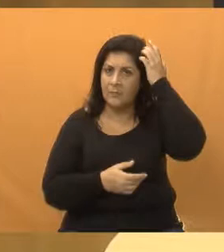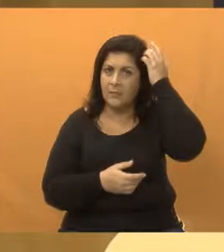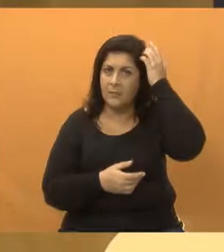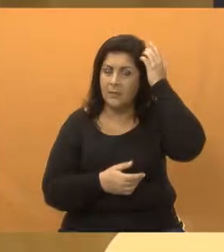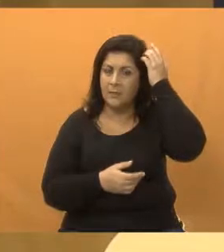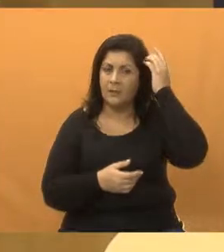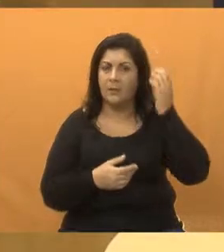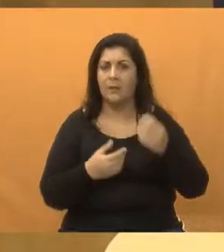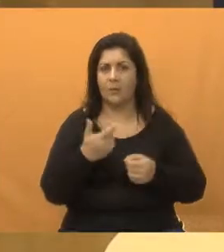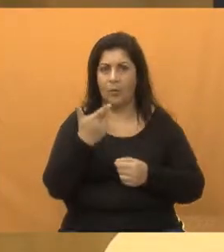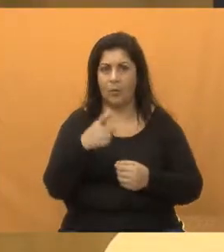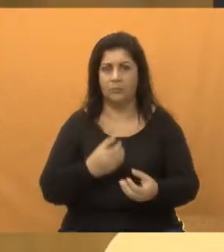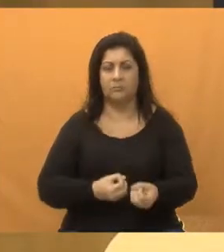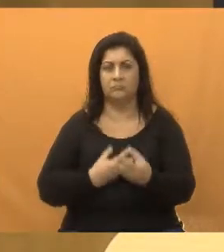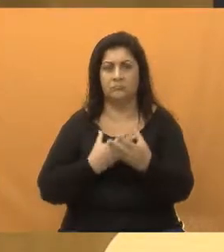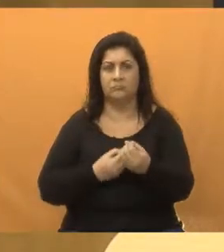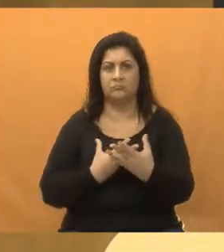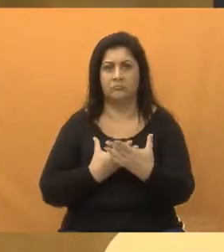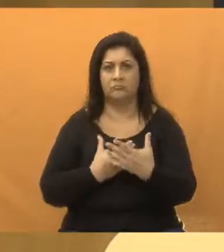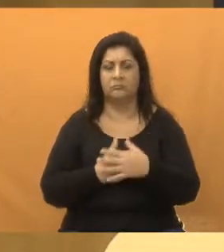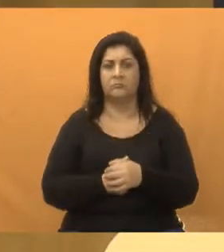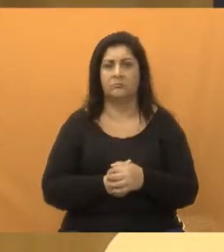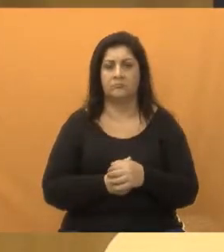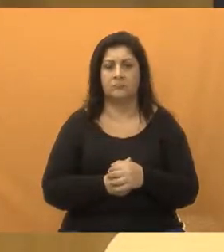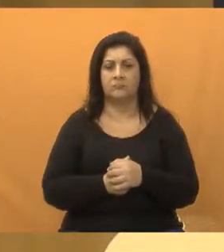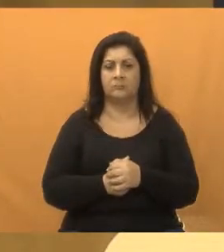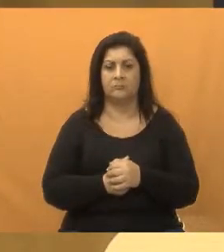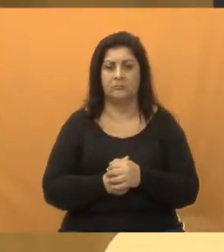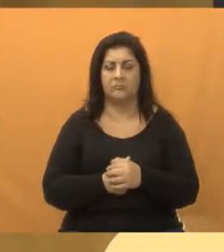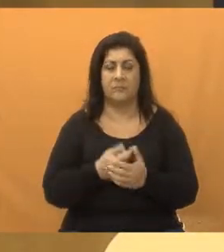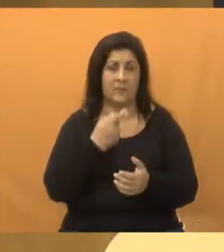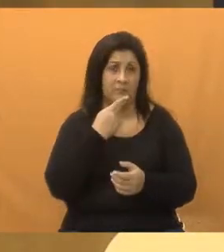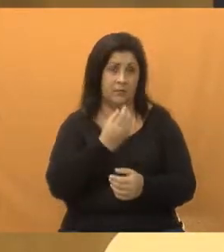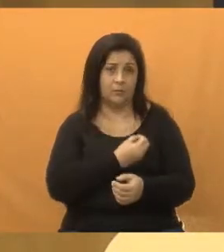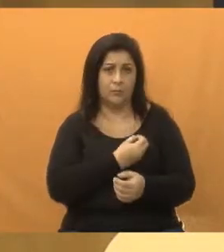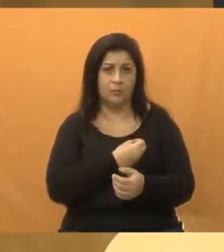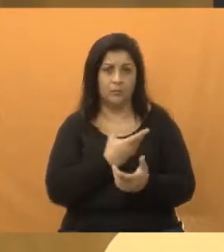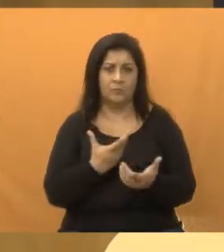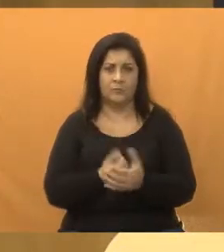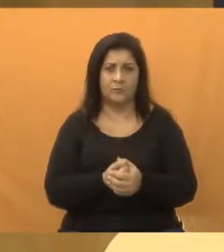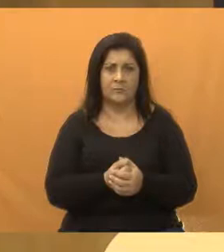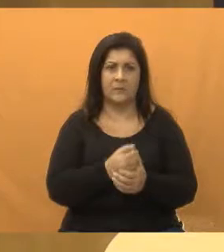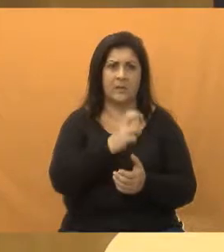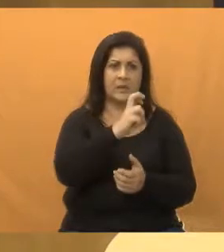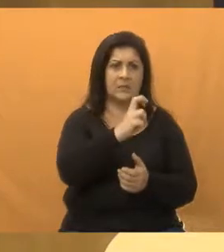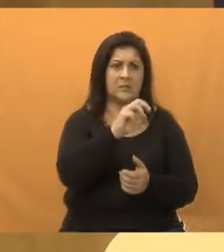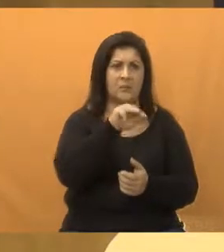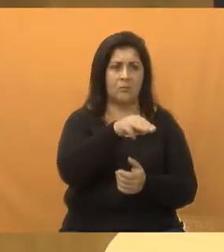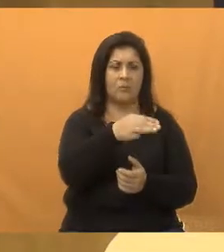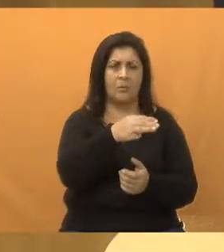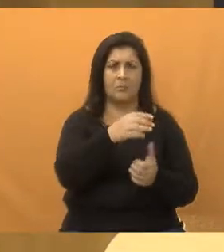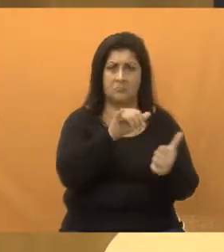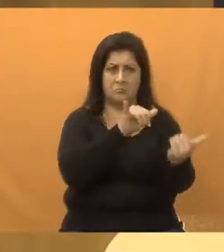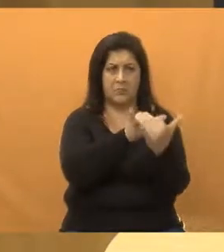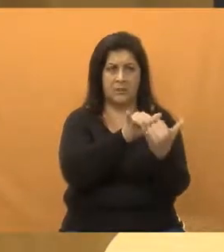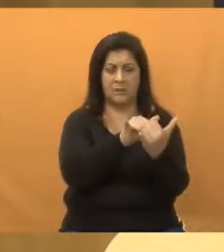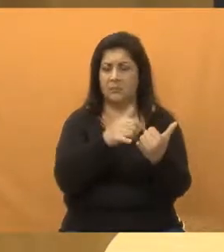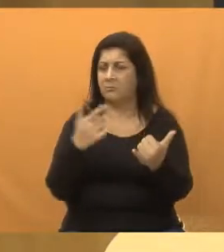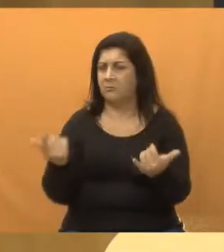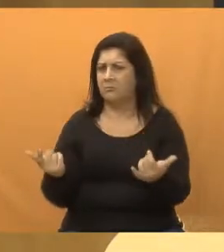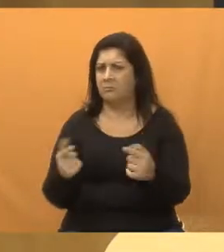um outro dado aqui, tá? Que nós estamos falando de números, né? Vai sair 5 milhões de lá, aquela coisa.